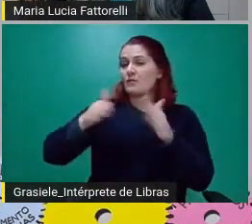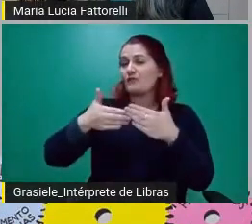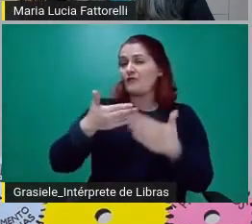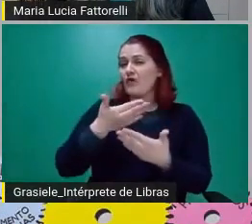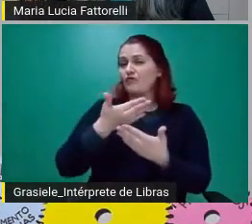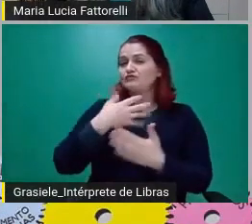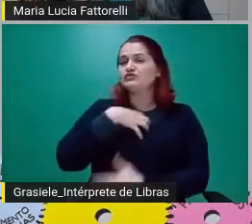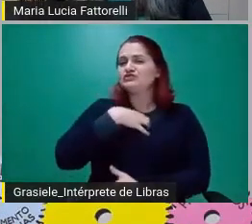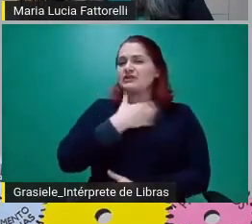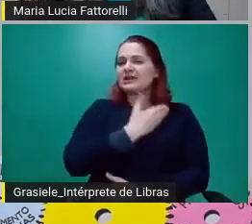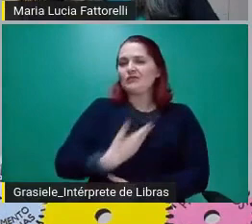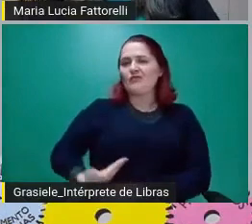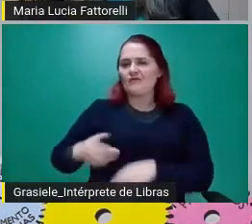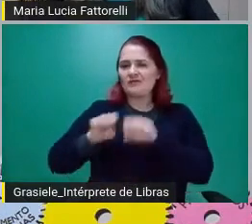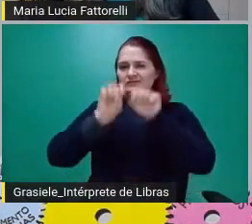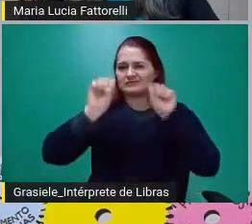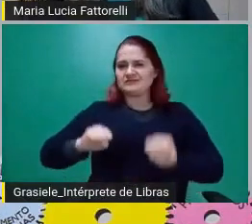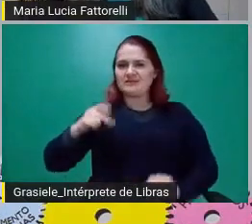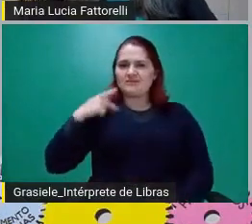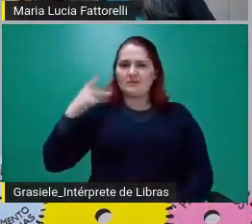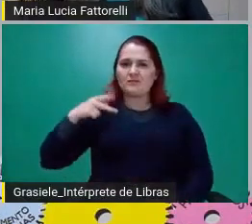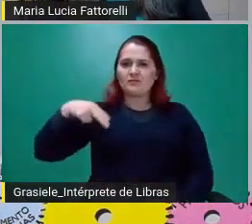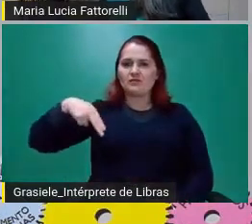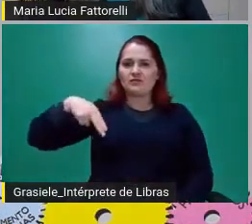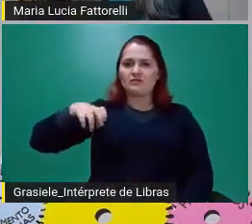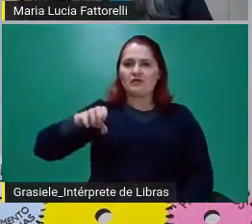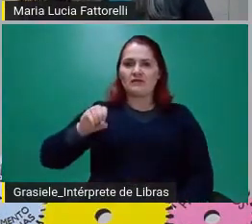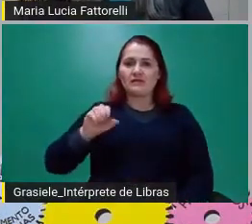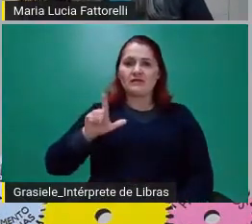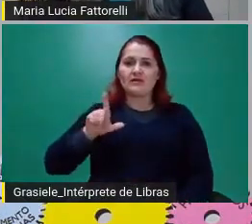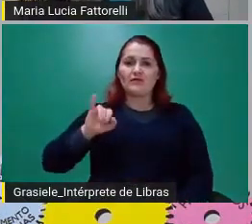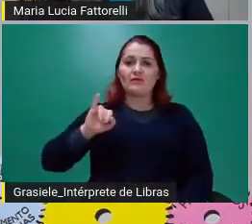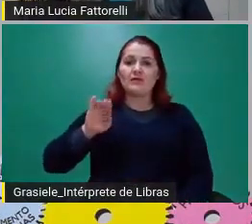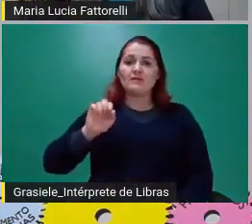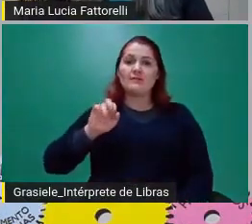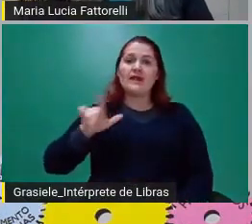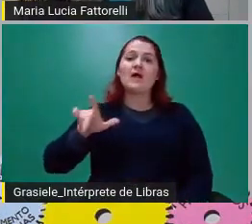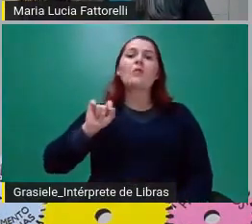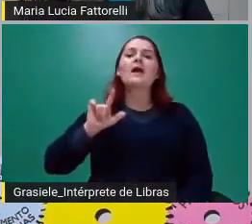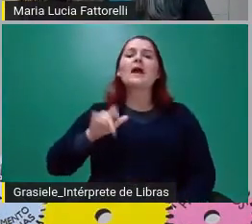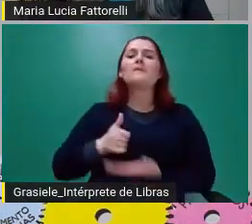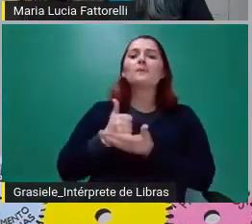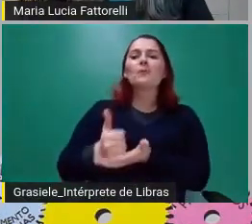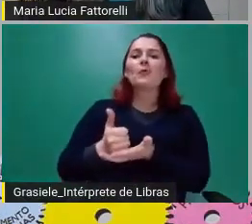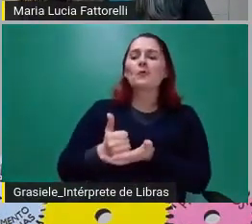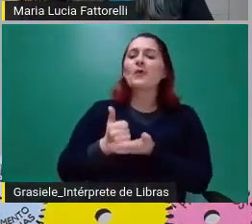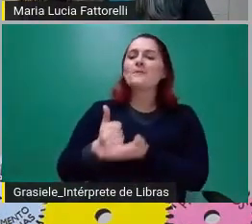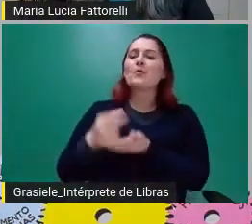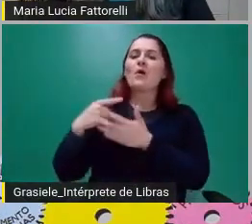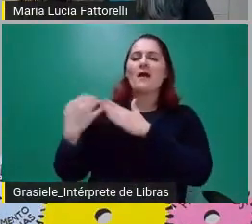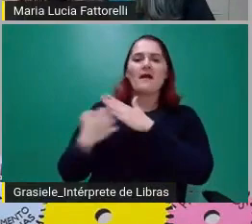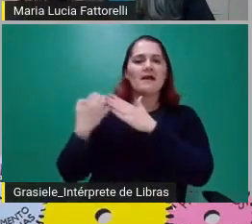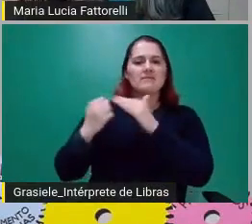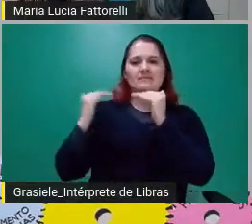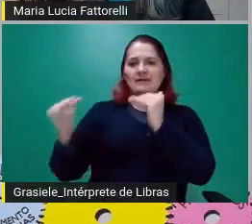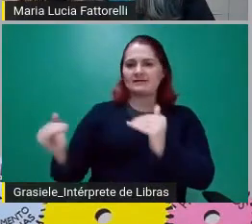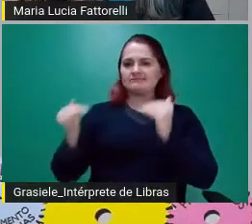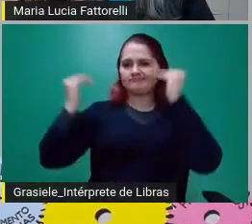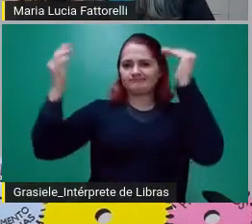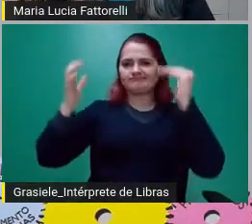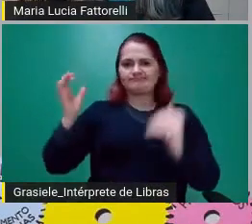apoio da finança e do grande capital, né? Por segmentos da velha política